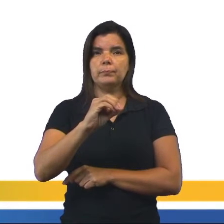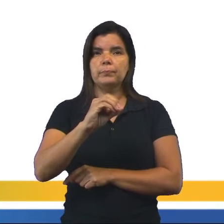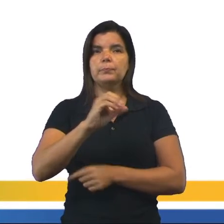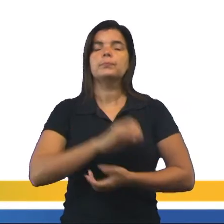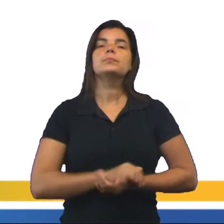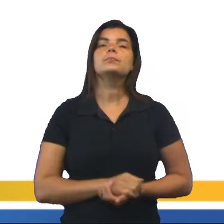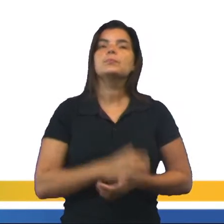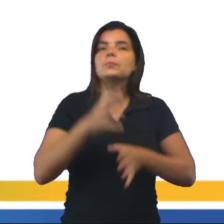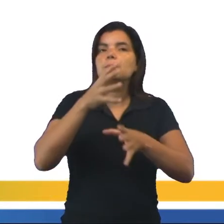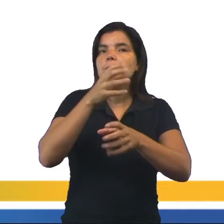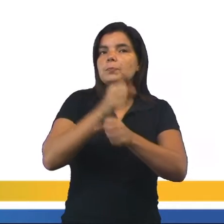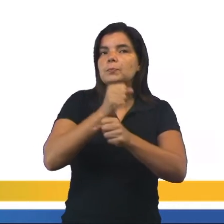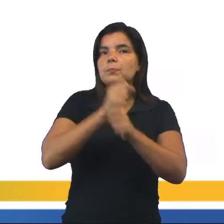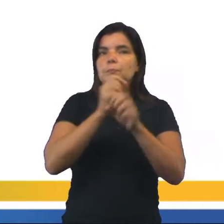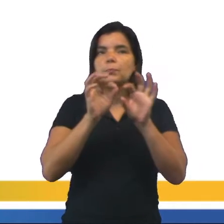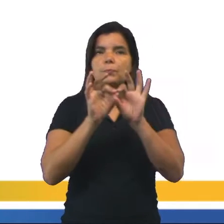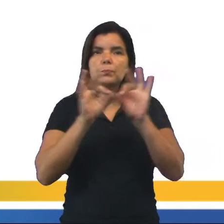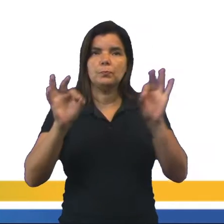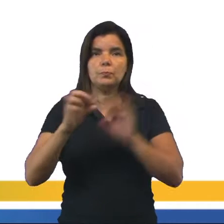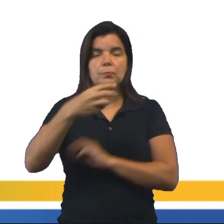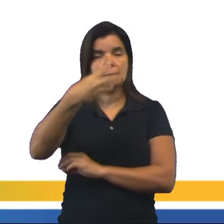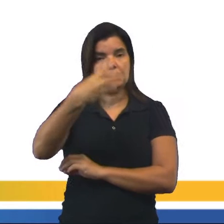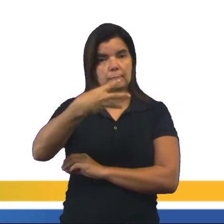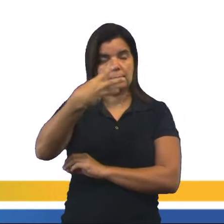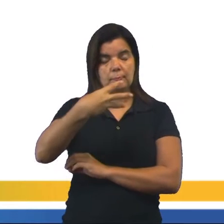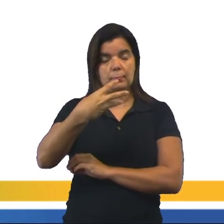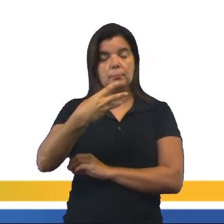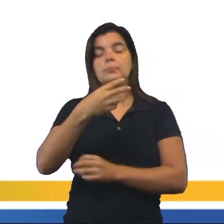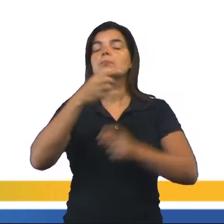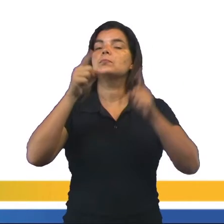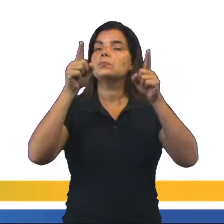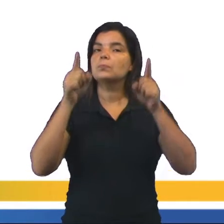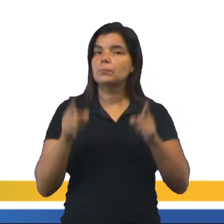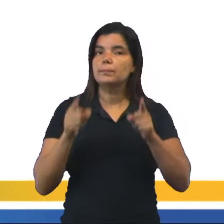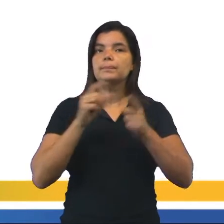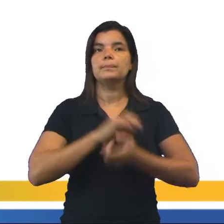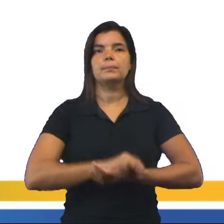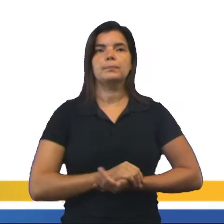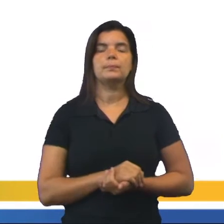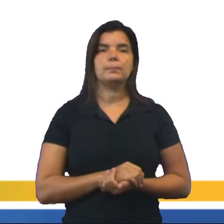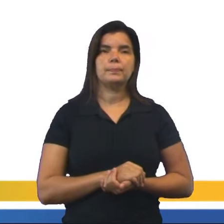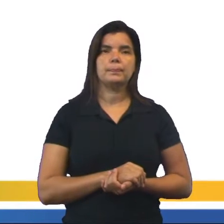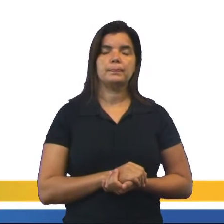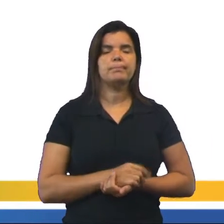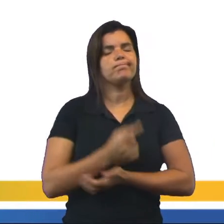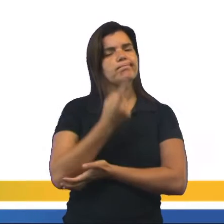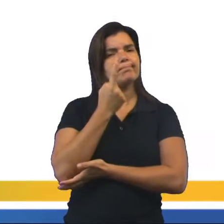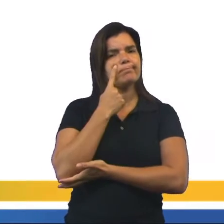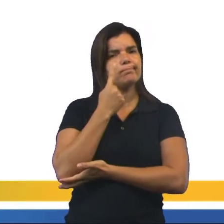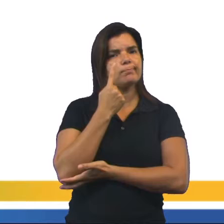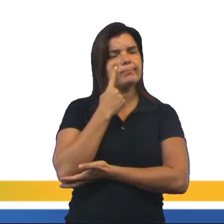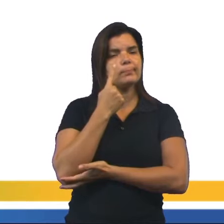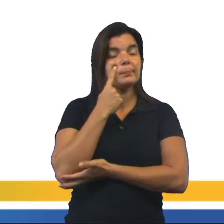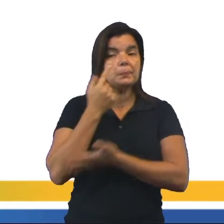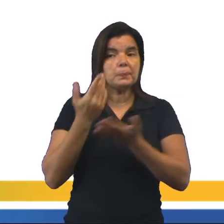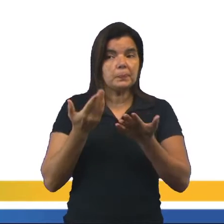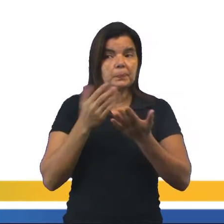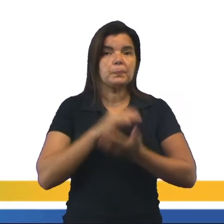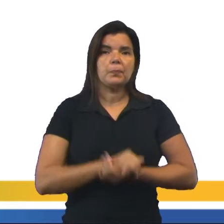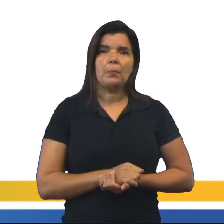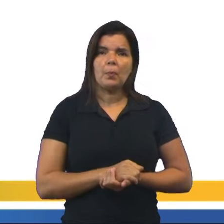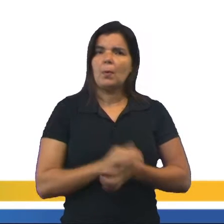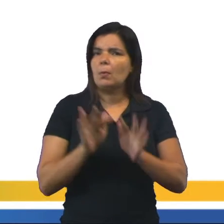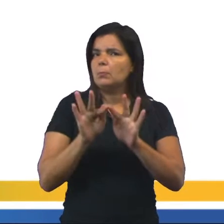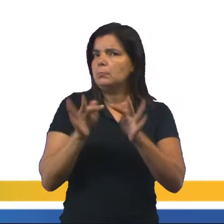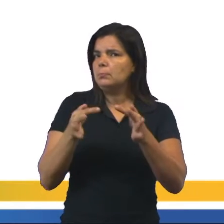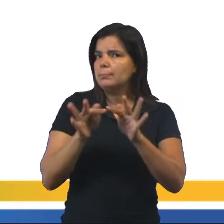graus. Calcule a medida do terceiro lado. Olhando assim a pergunta, ela